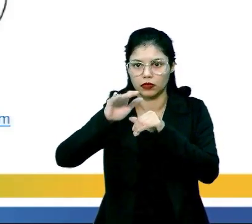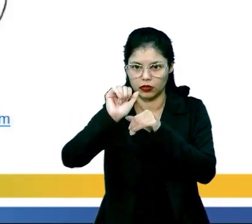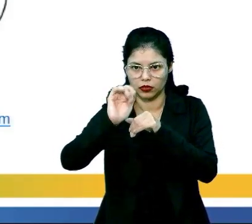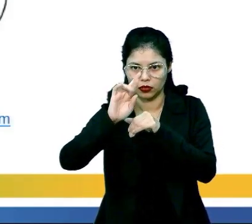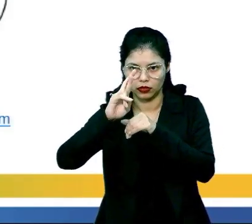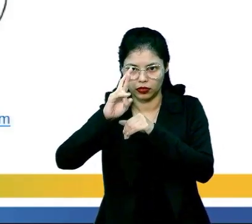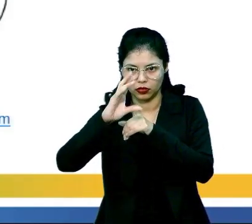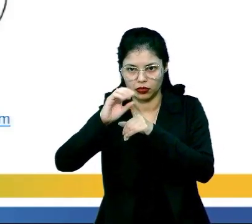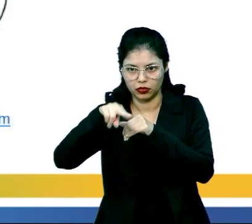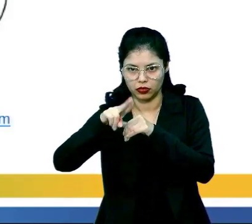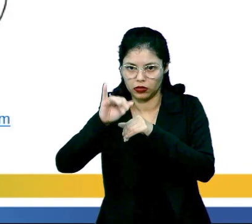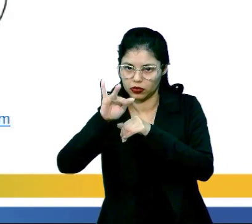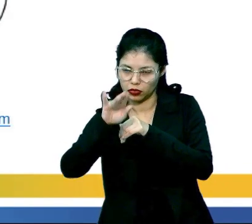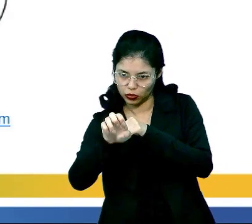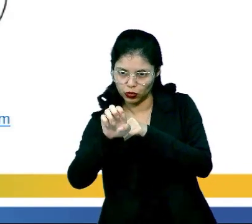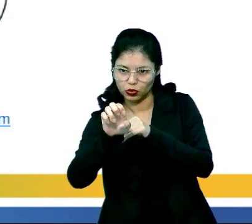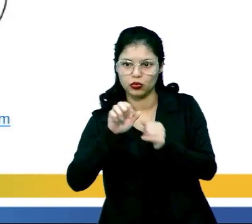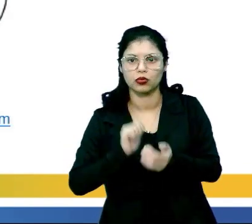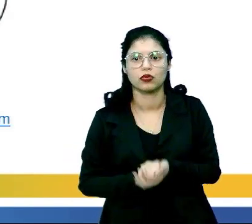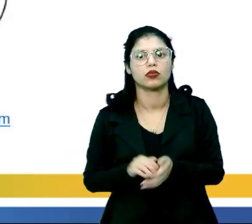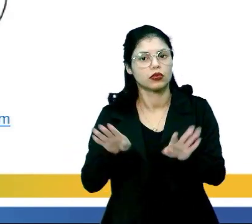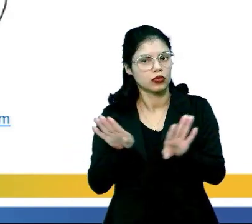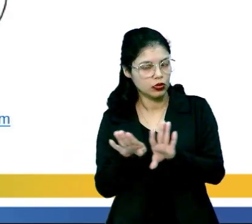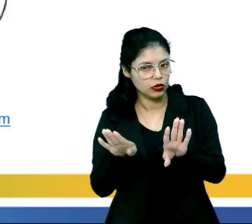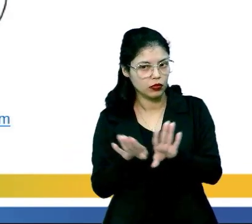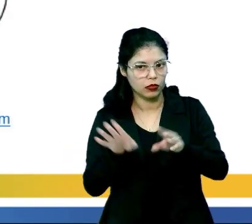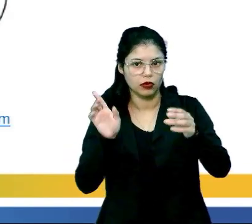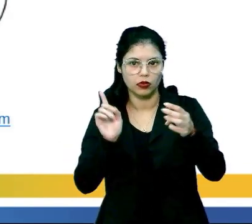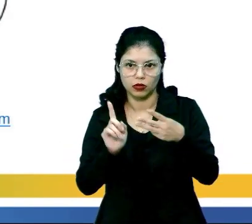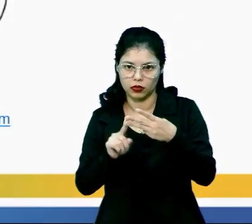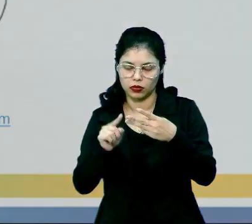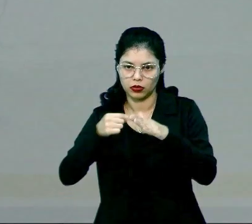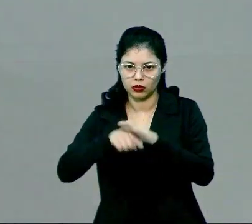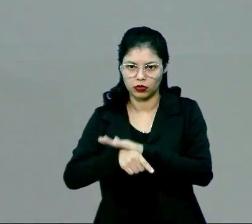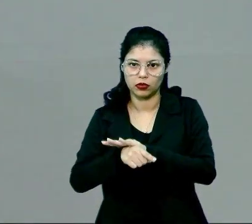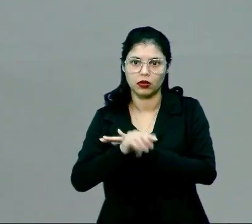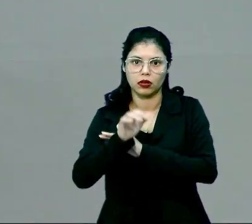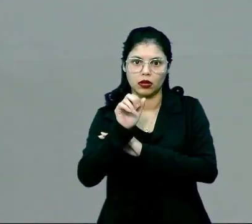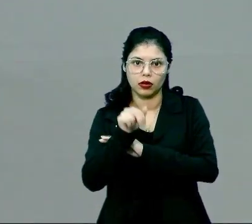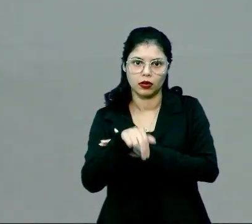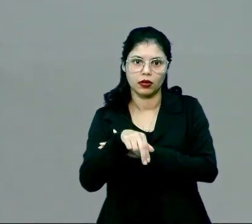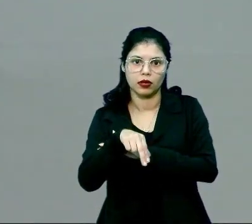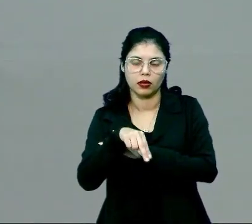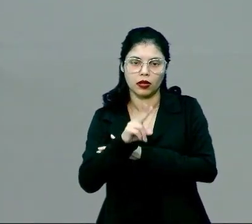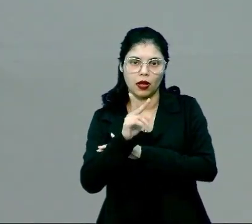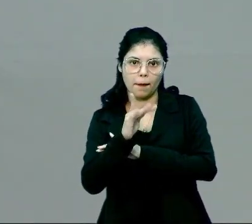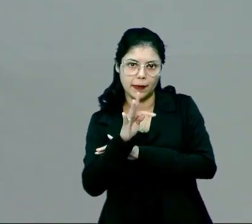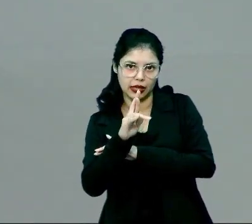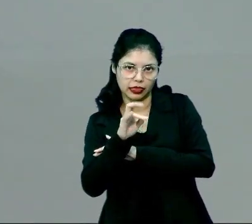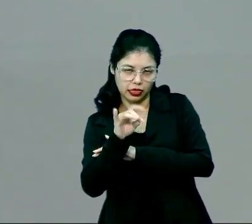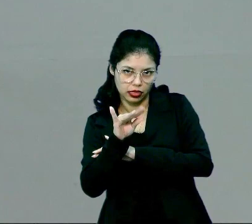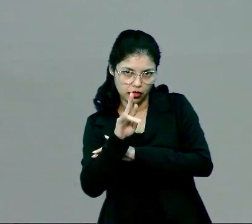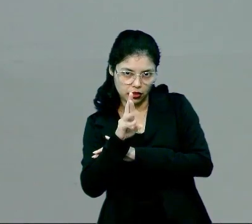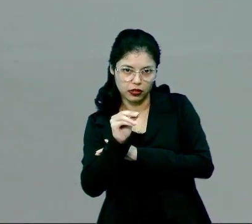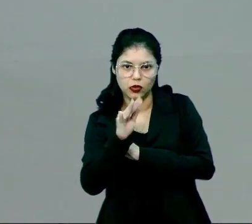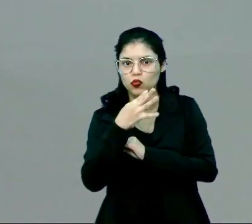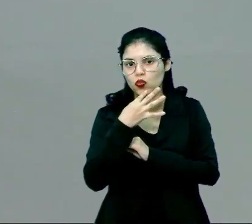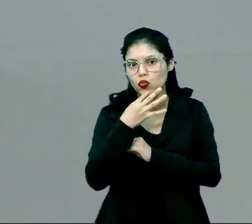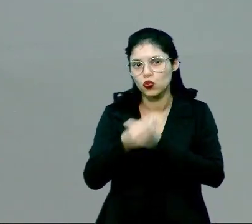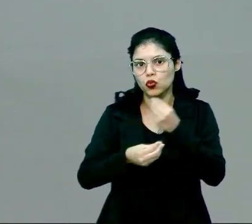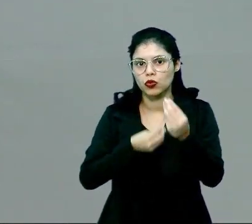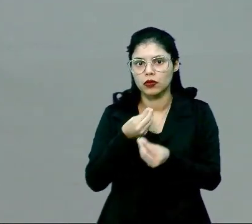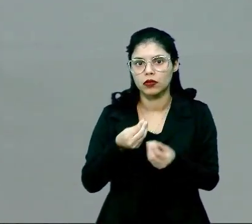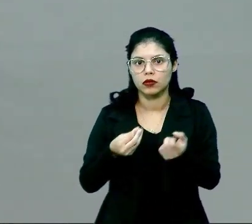como aracnoide, e temos mais embaixo a pia mater, que em outras, né, que é conhecida como